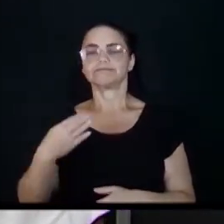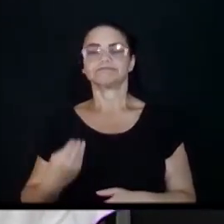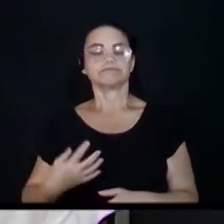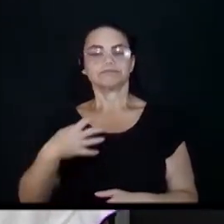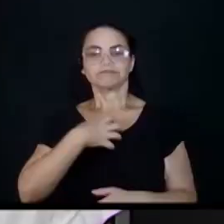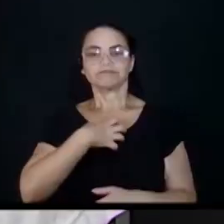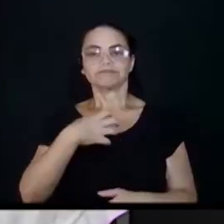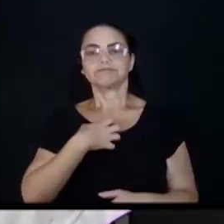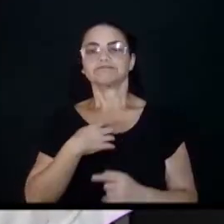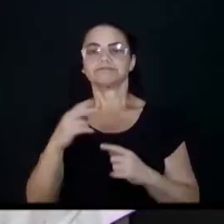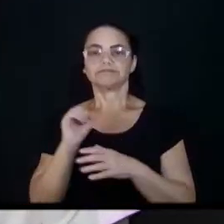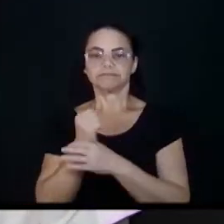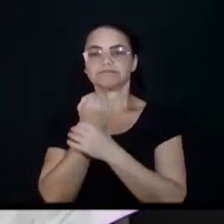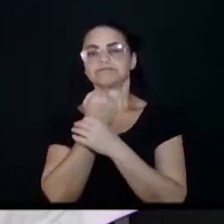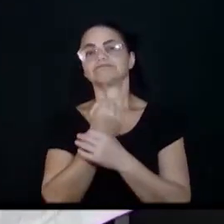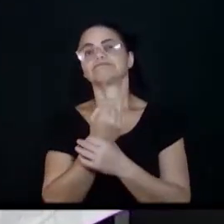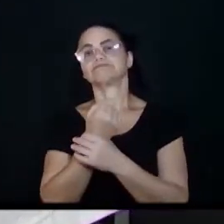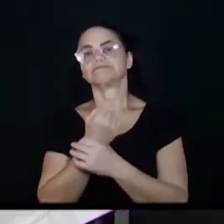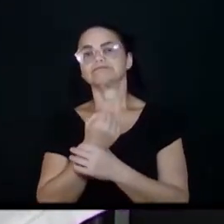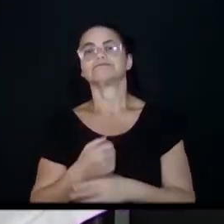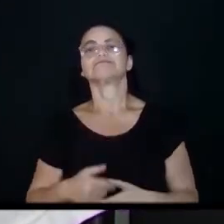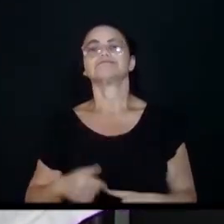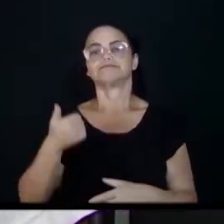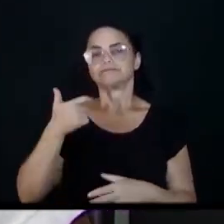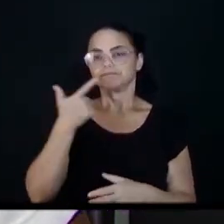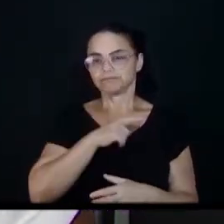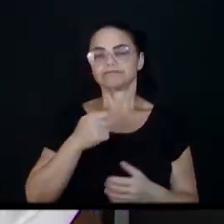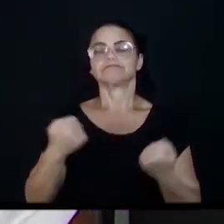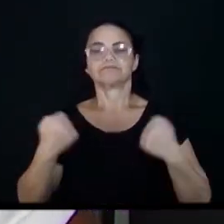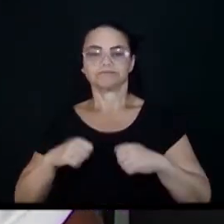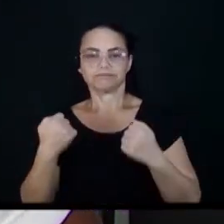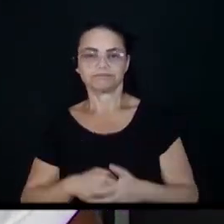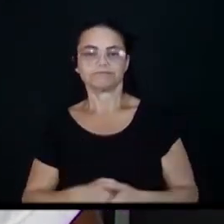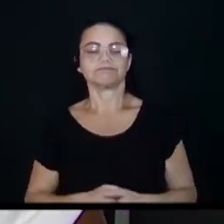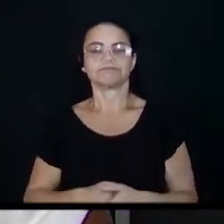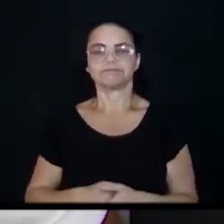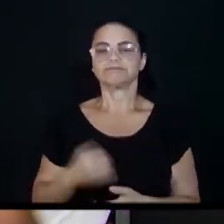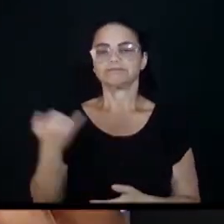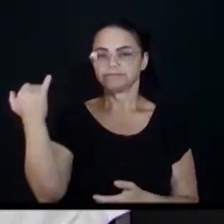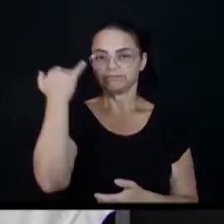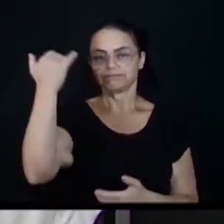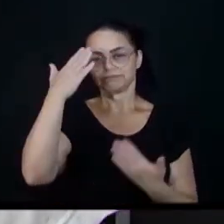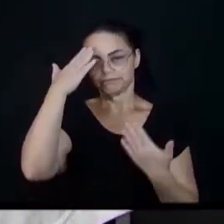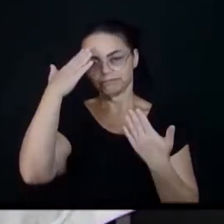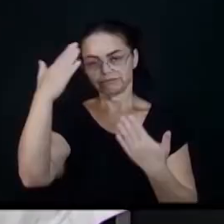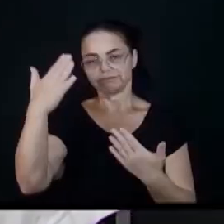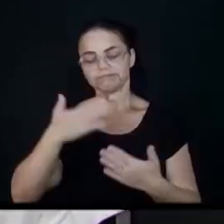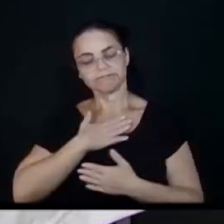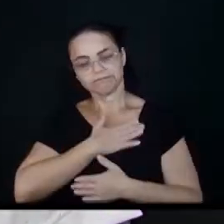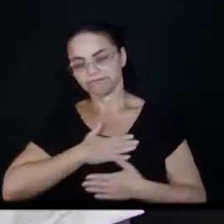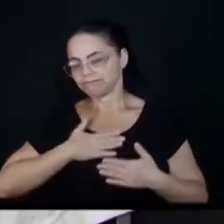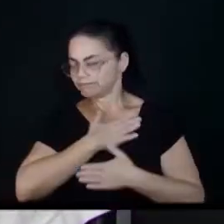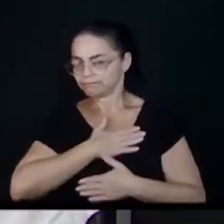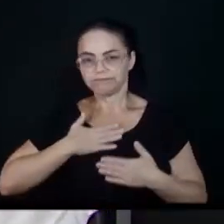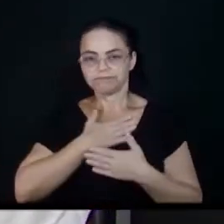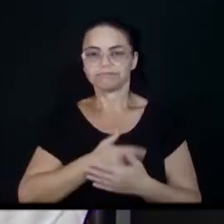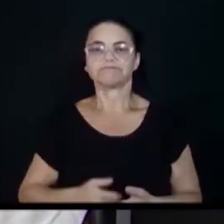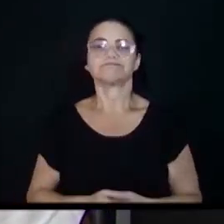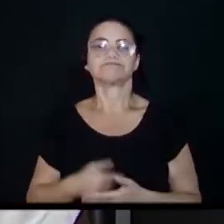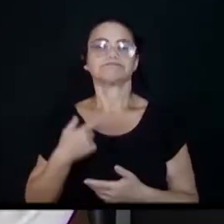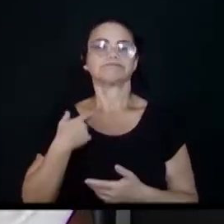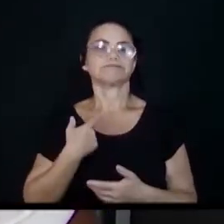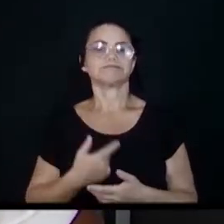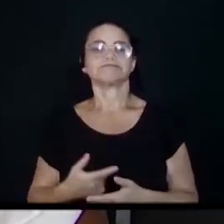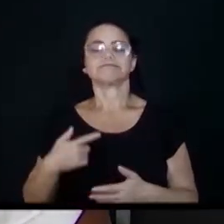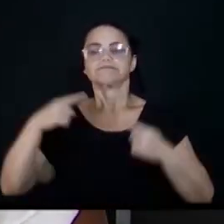mais do que eu pensava fazer. Então, é muito importante, é gratificante, mesmo que tenha desafios, mesmo que tenha